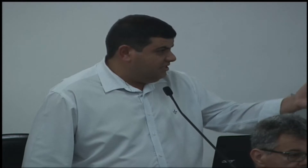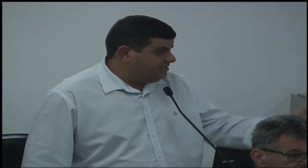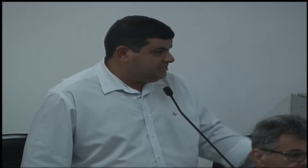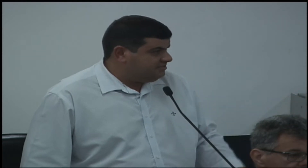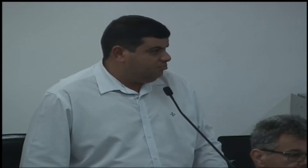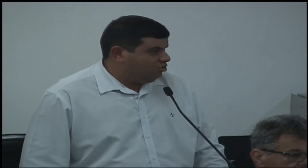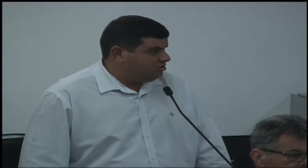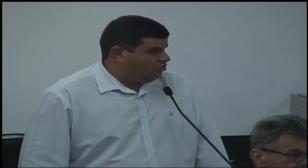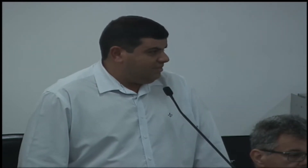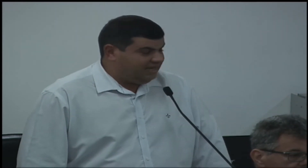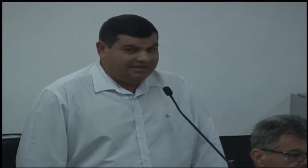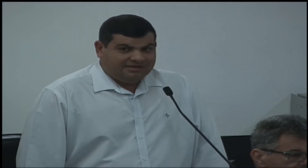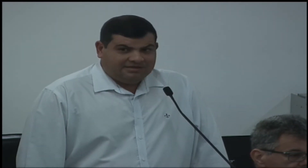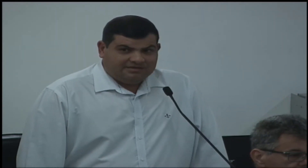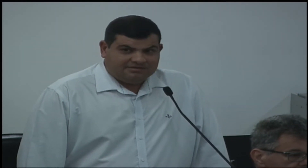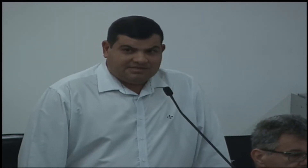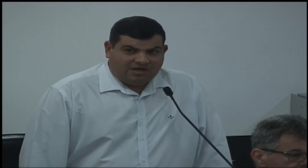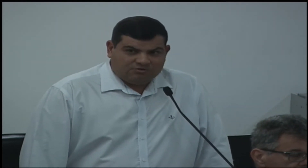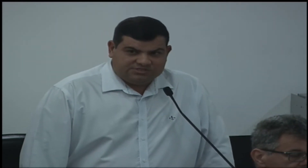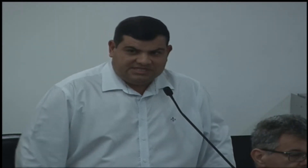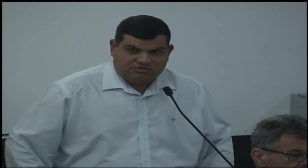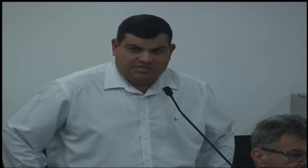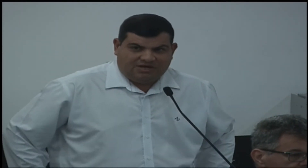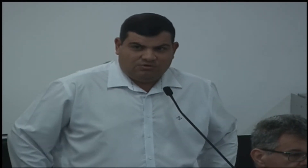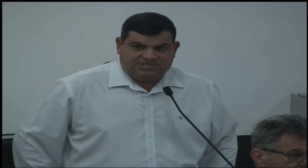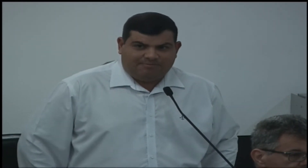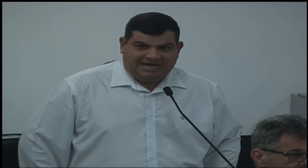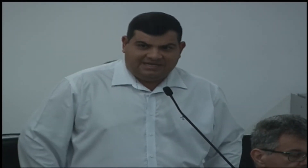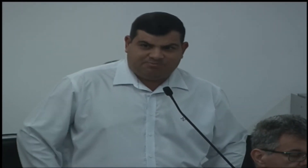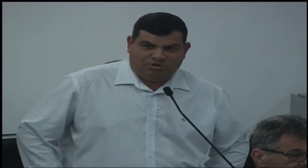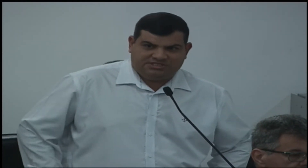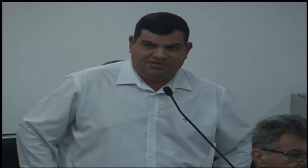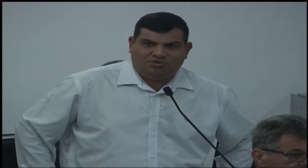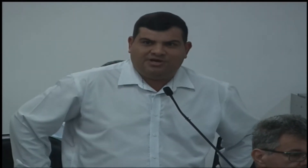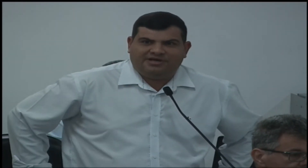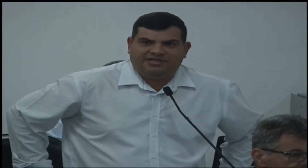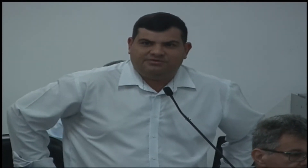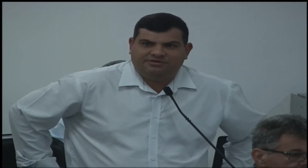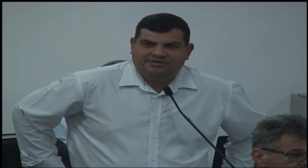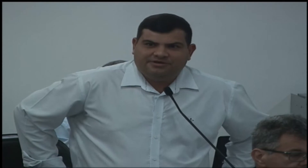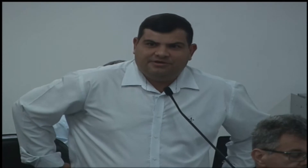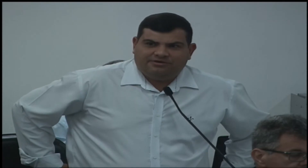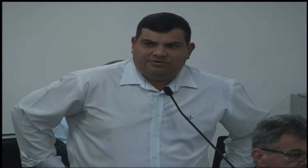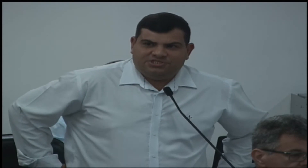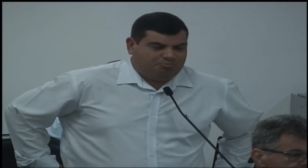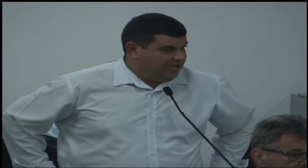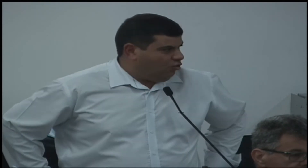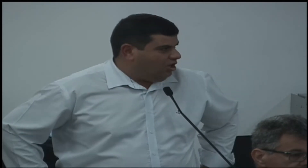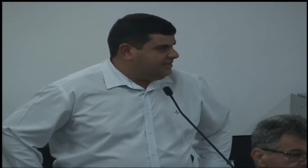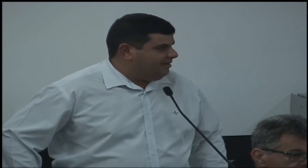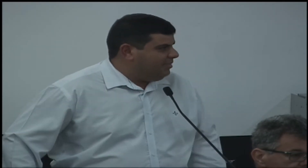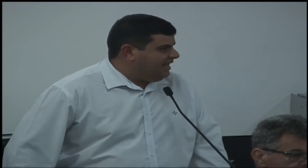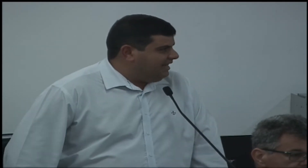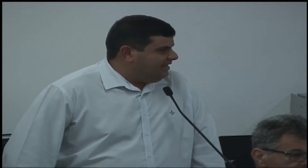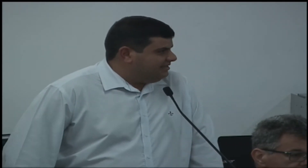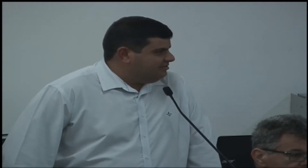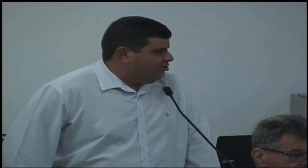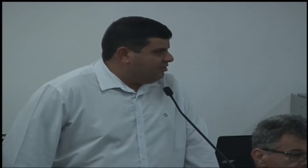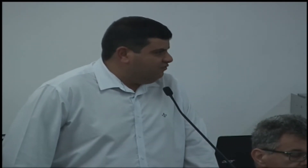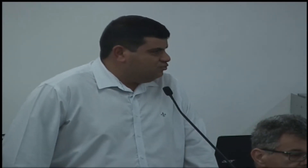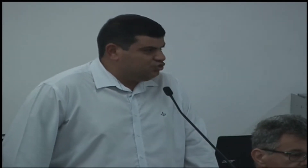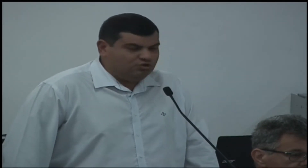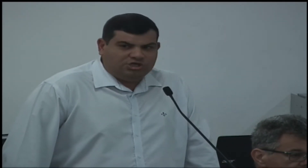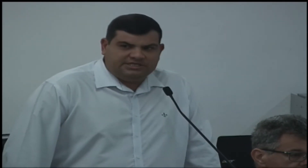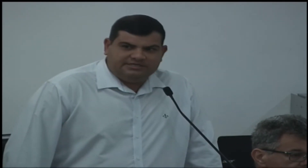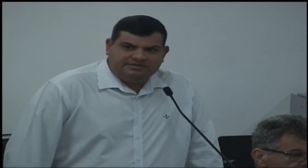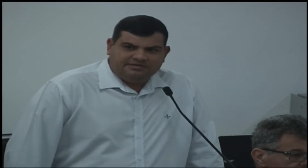engano, eles portam uma Taurus Nacional, onde a bala explode dentro do cano, onde picota a bala, hora